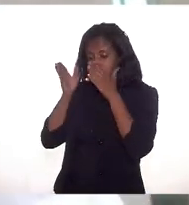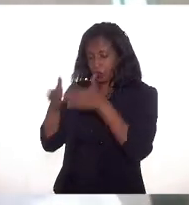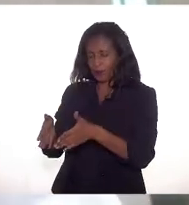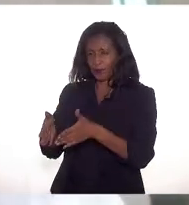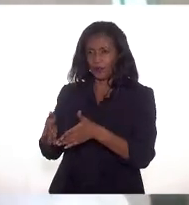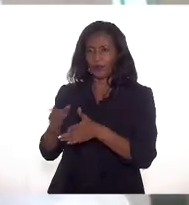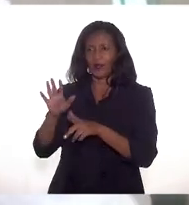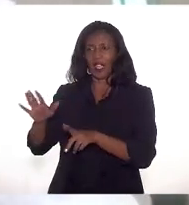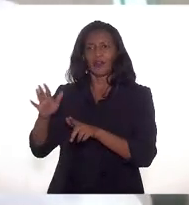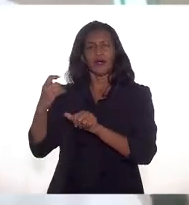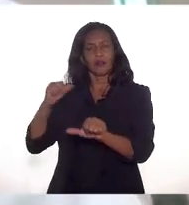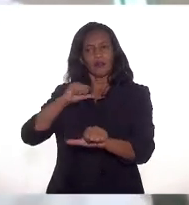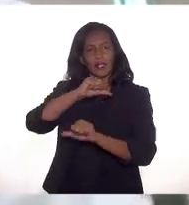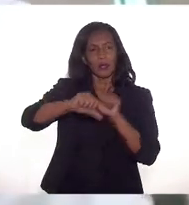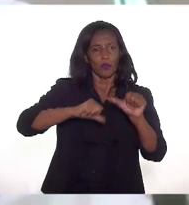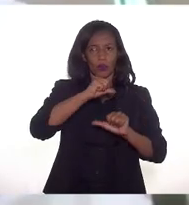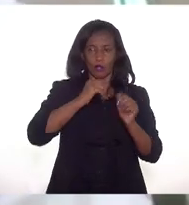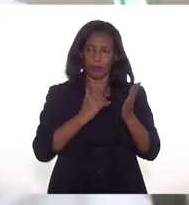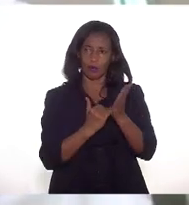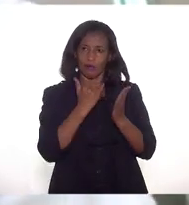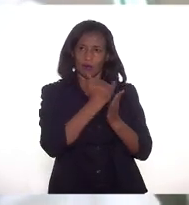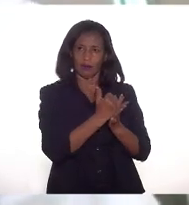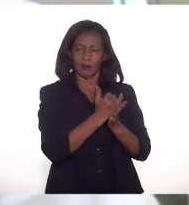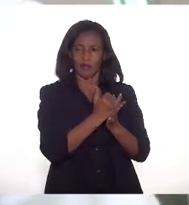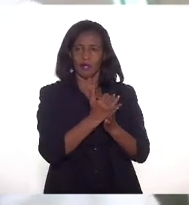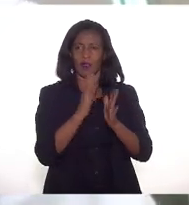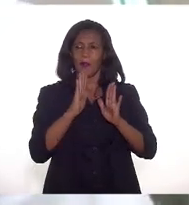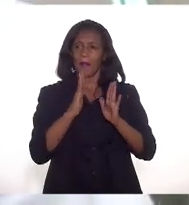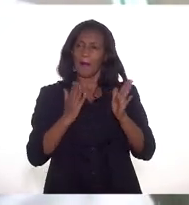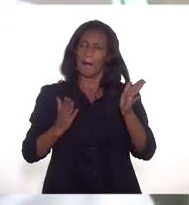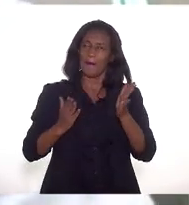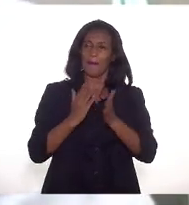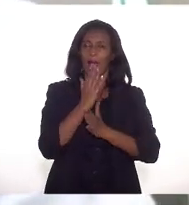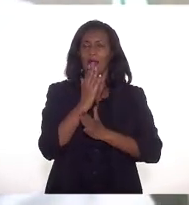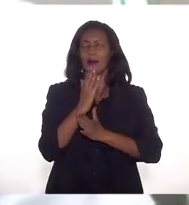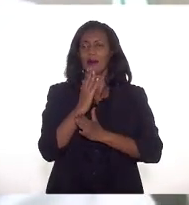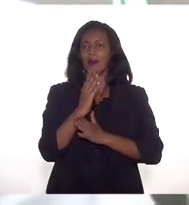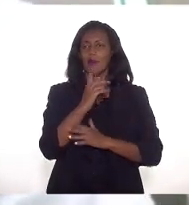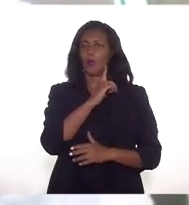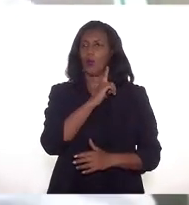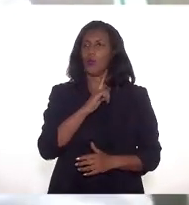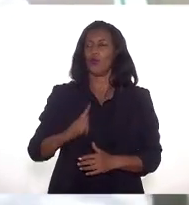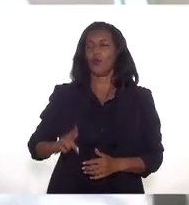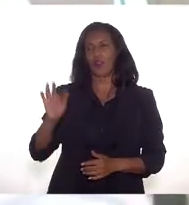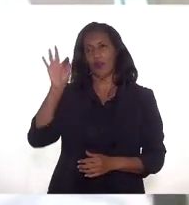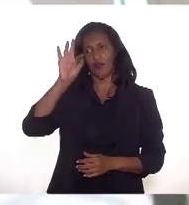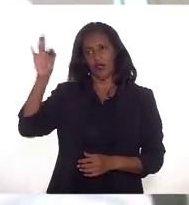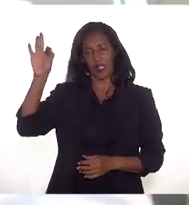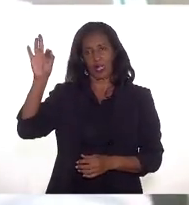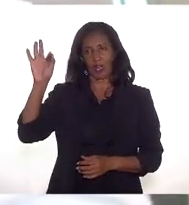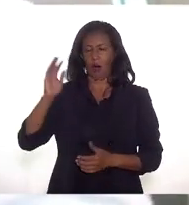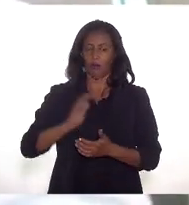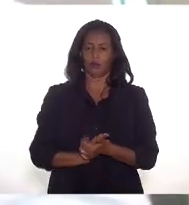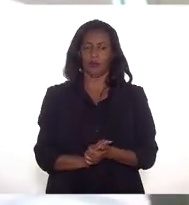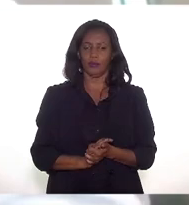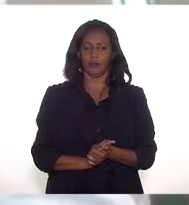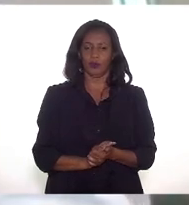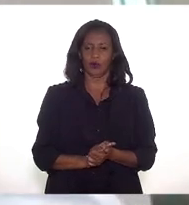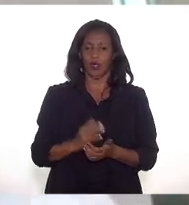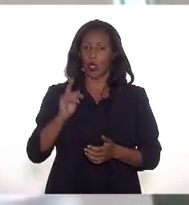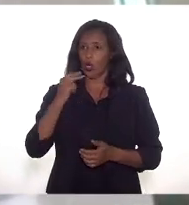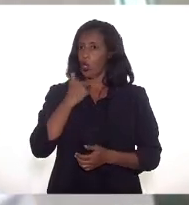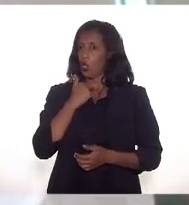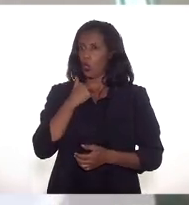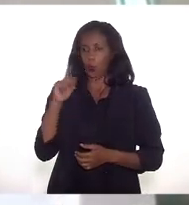precisa fazer pequenas alterações e essas alterações necessariamente passam pelo governo federal. Nós não estamos mexendo em nada na parte financeira, nós não